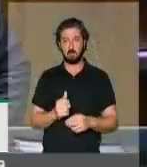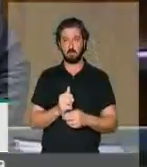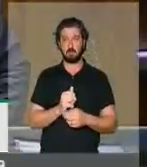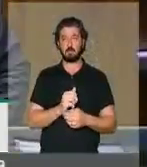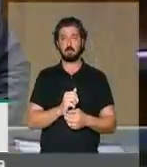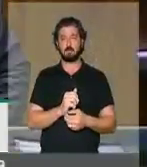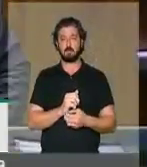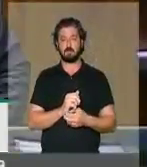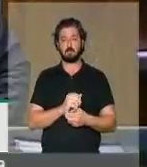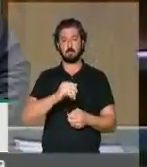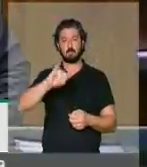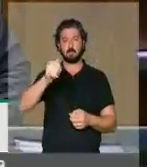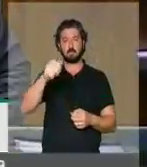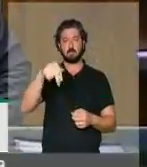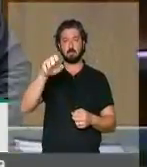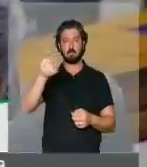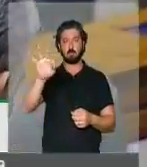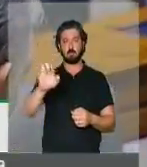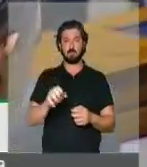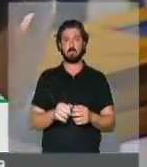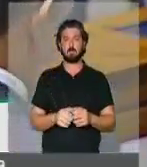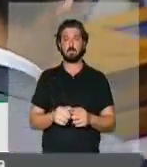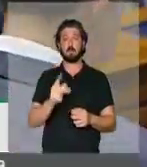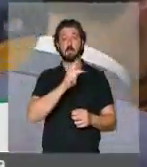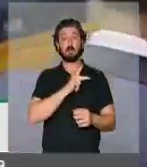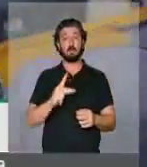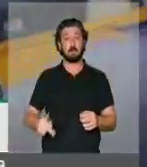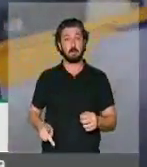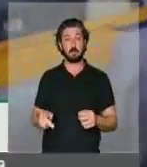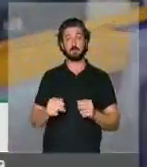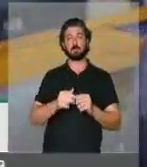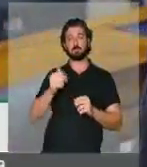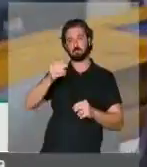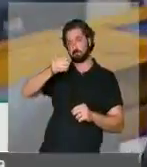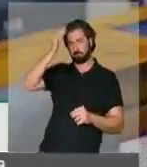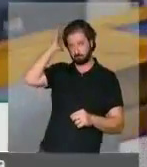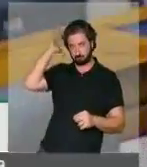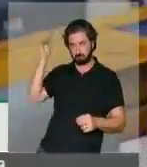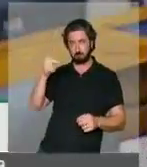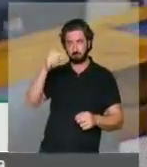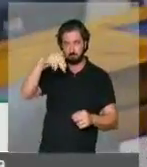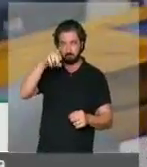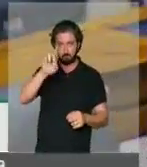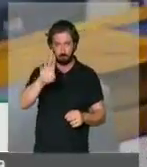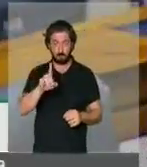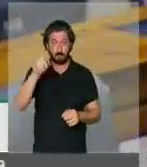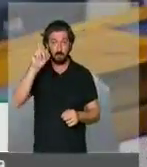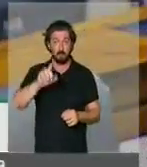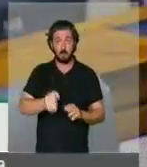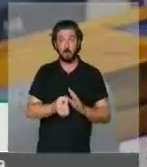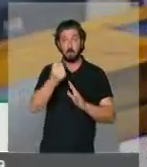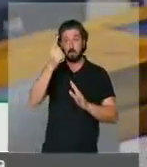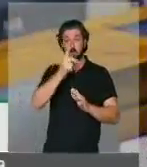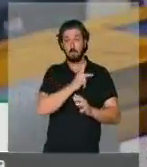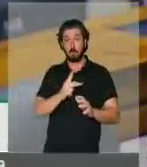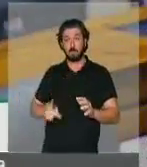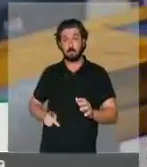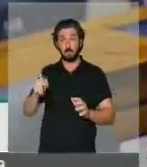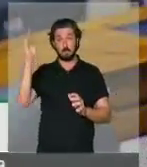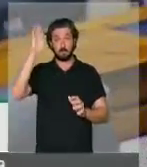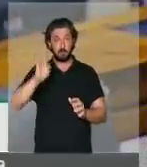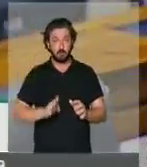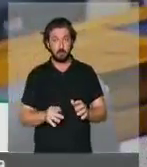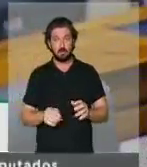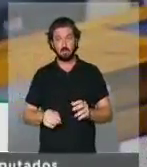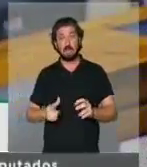Janete. Um minuto, senhor presidente. Senhor presidente, Michel Temer, do PMDB, é o primeiro presidente da República